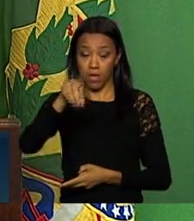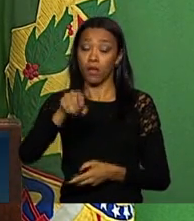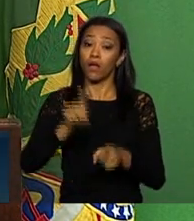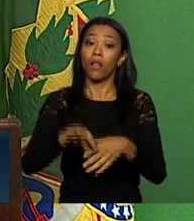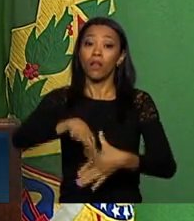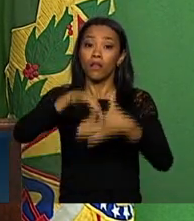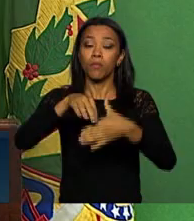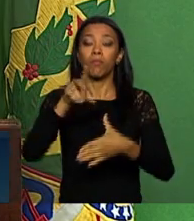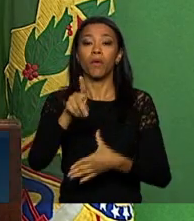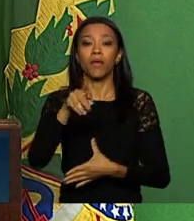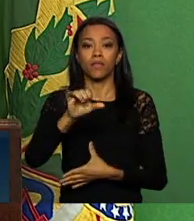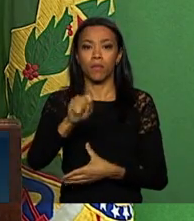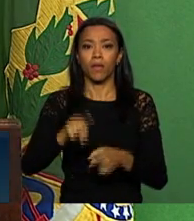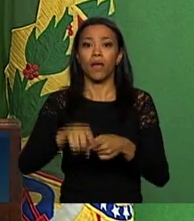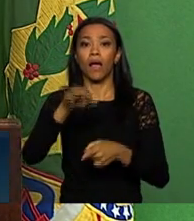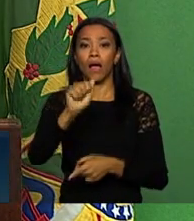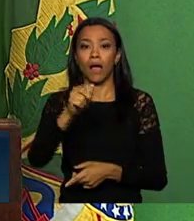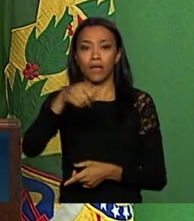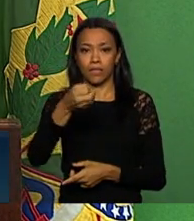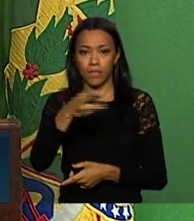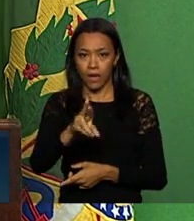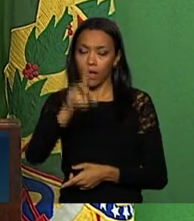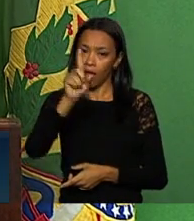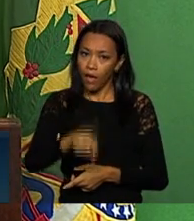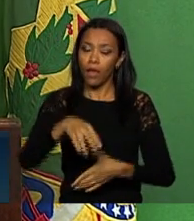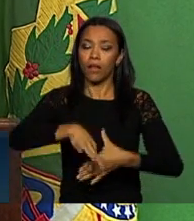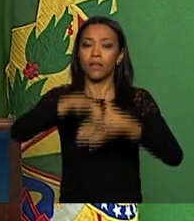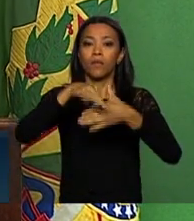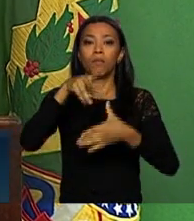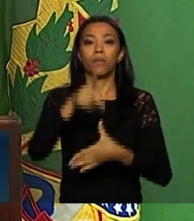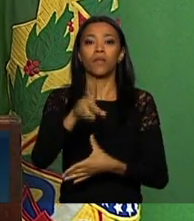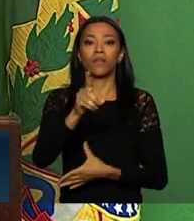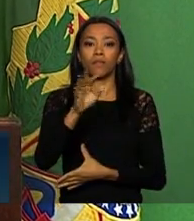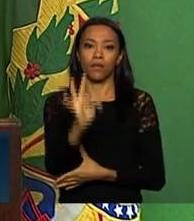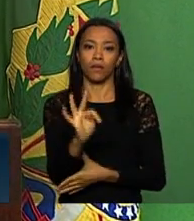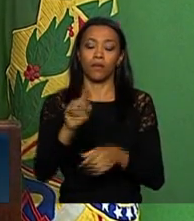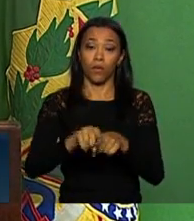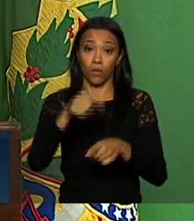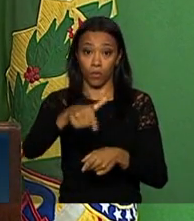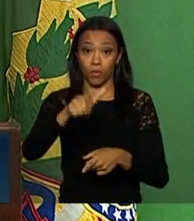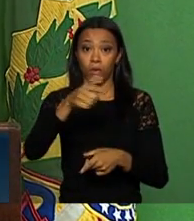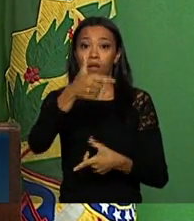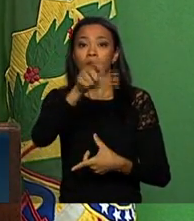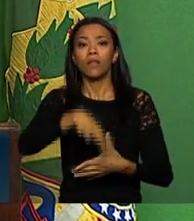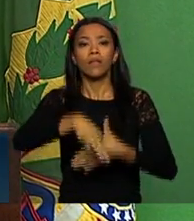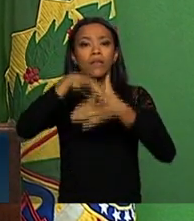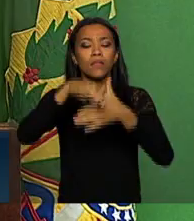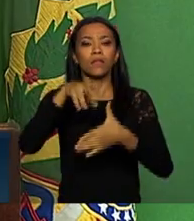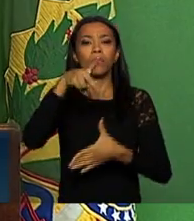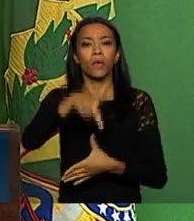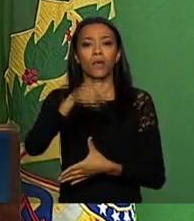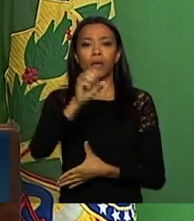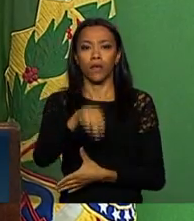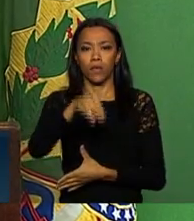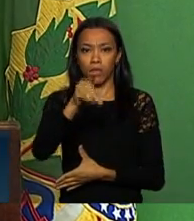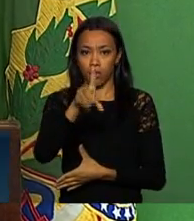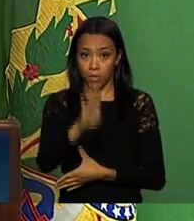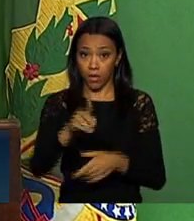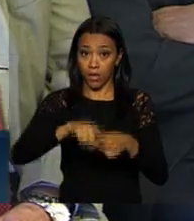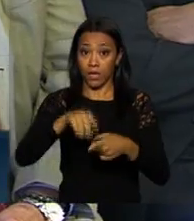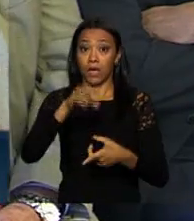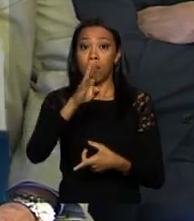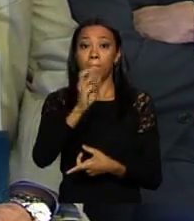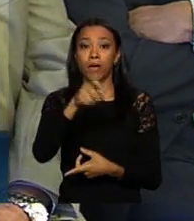psdc André Figueiredo líder do PDT Leonardo pissani líder do PMDB sibá